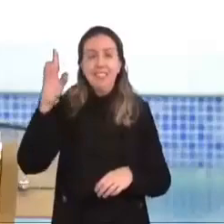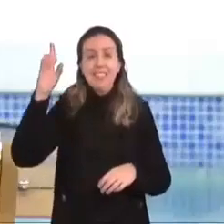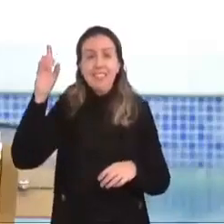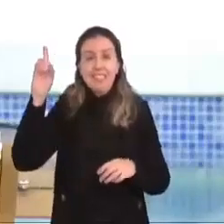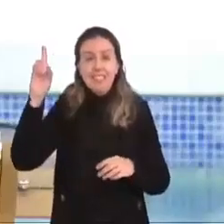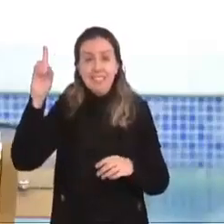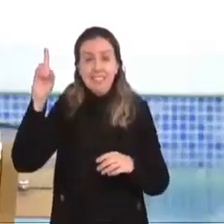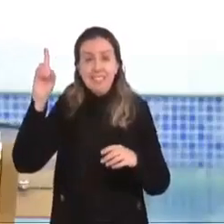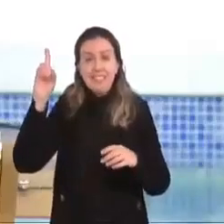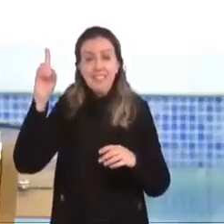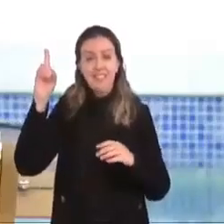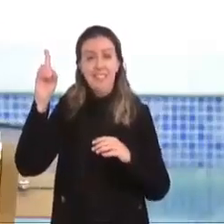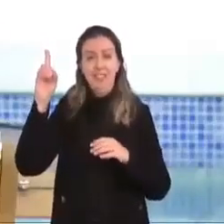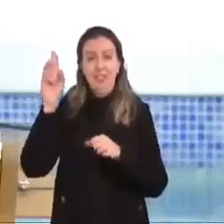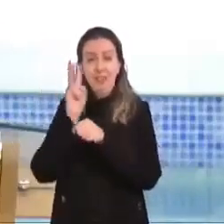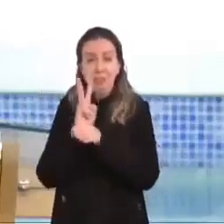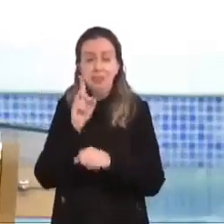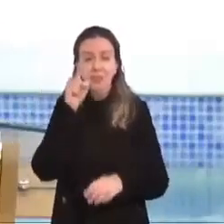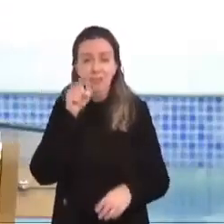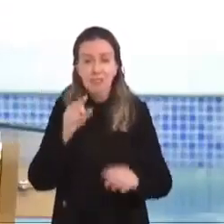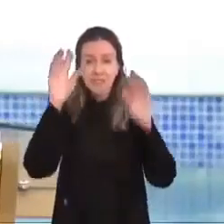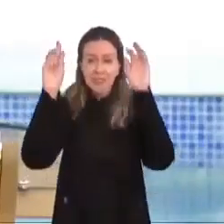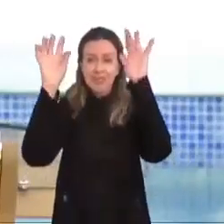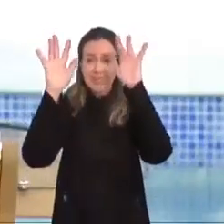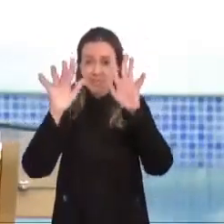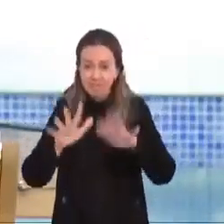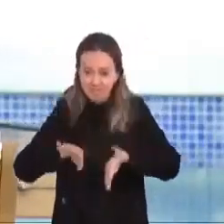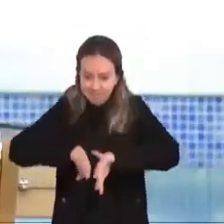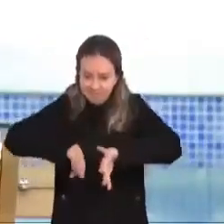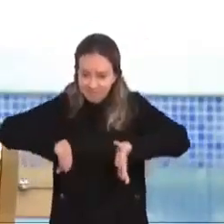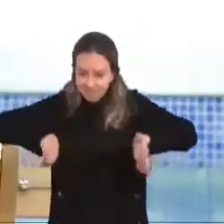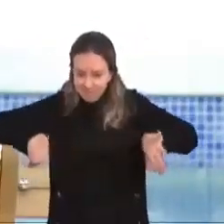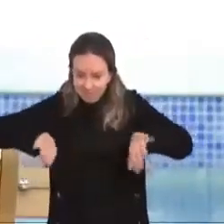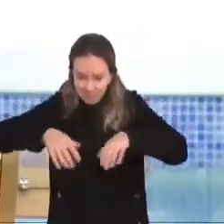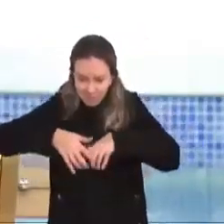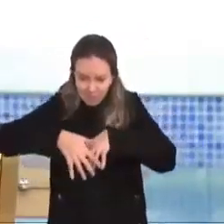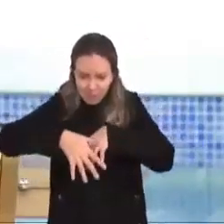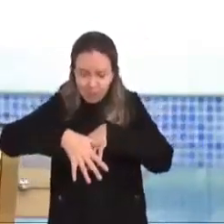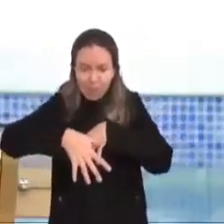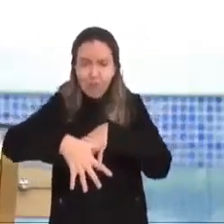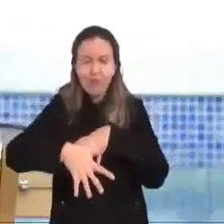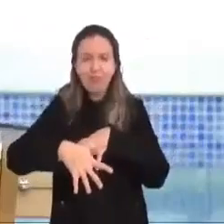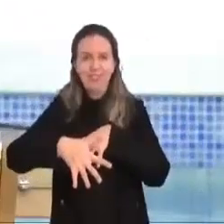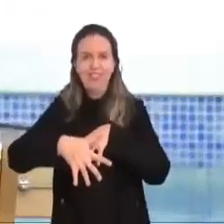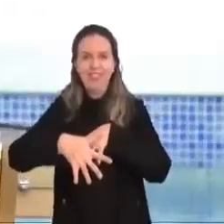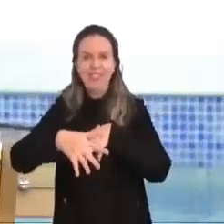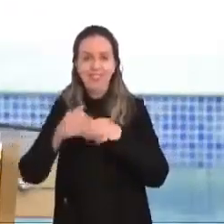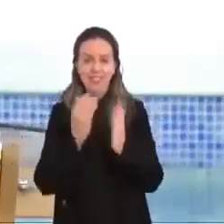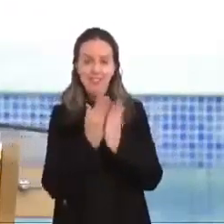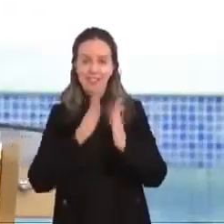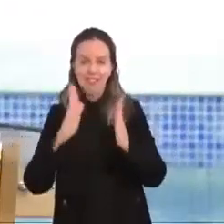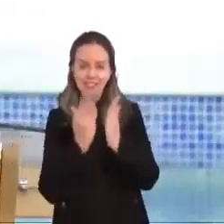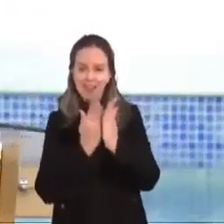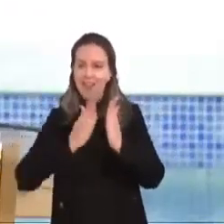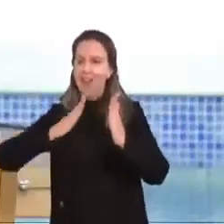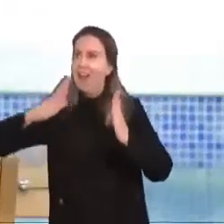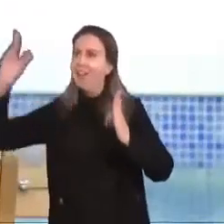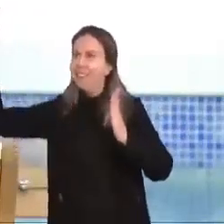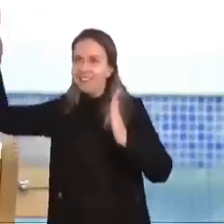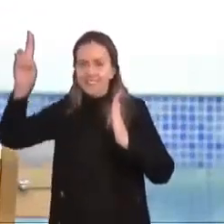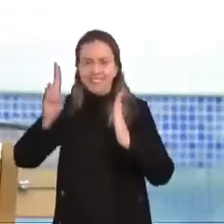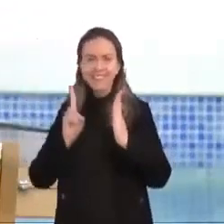nos dando o caminho. Deus está nos dizendo: a porta ainda